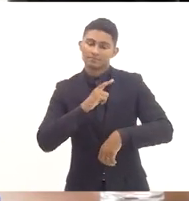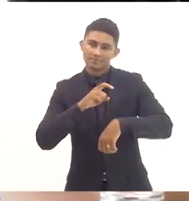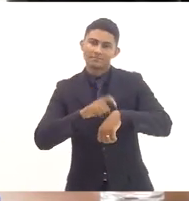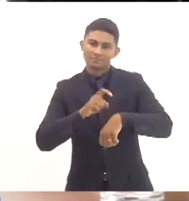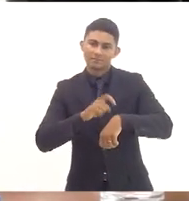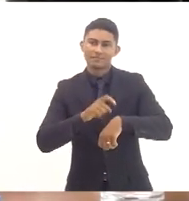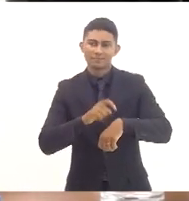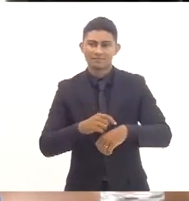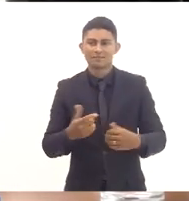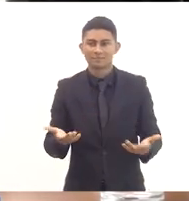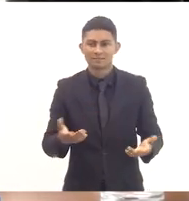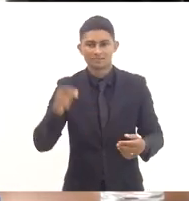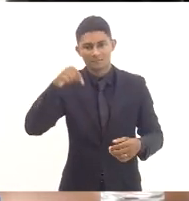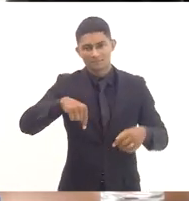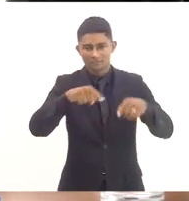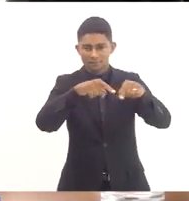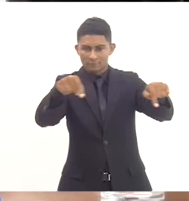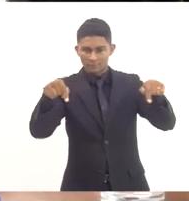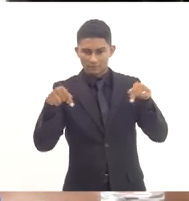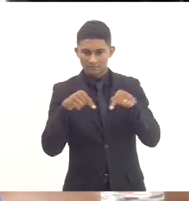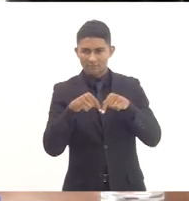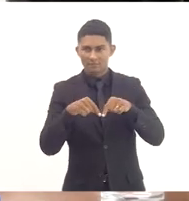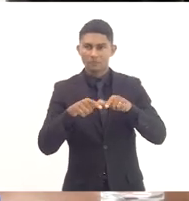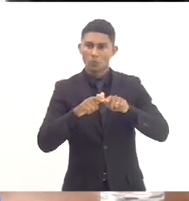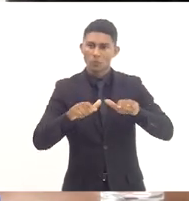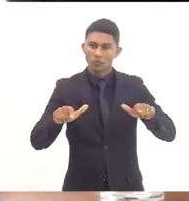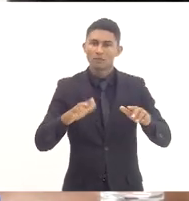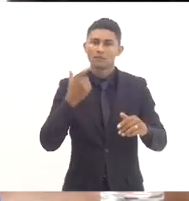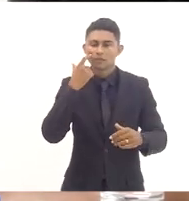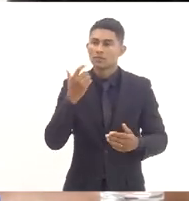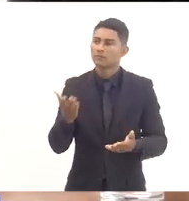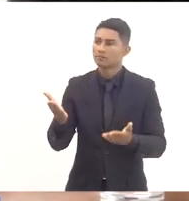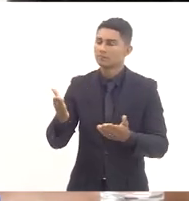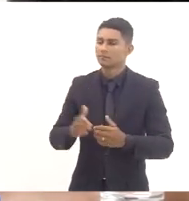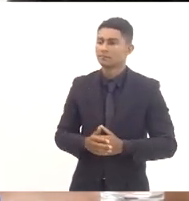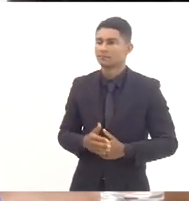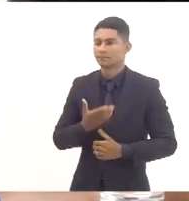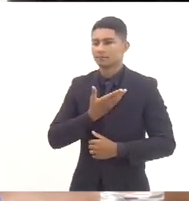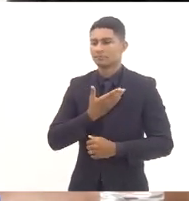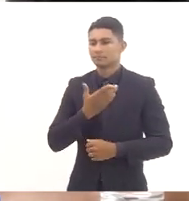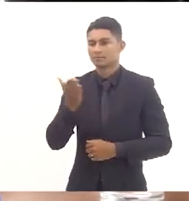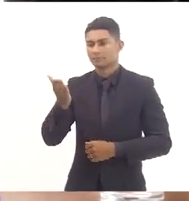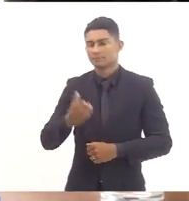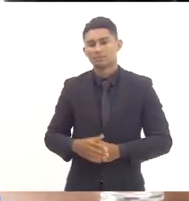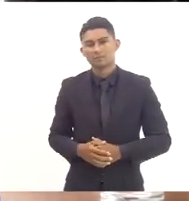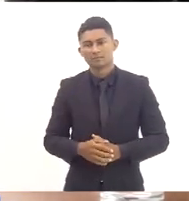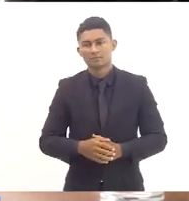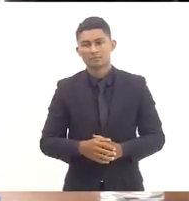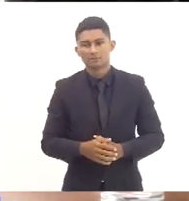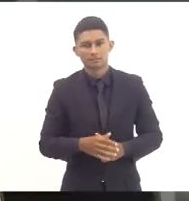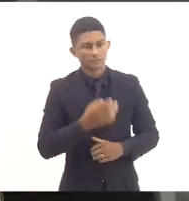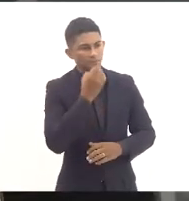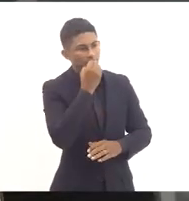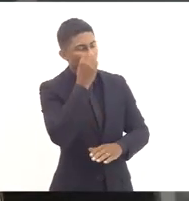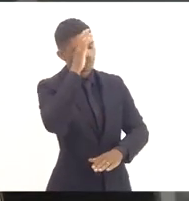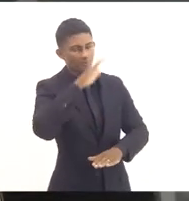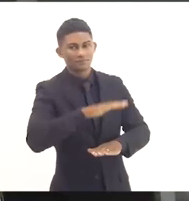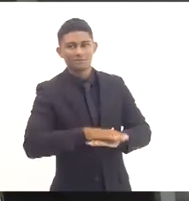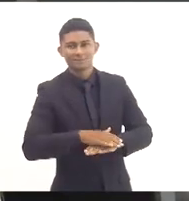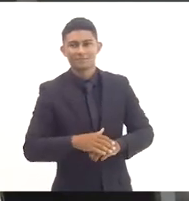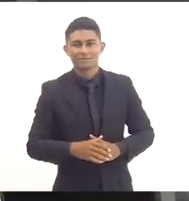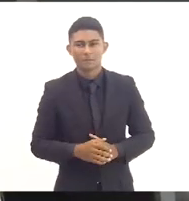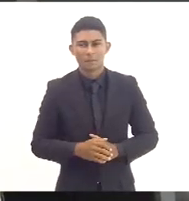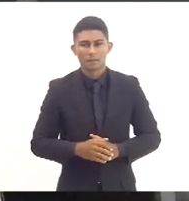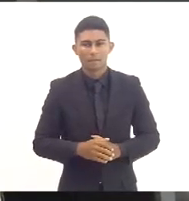entregar o salão né mas vamos abrir uma exceção para nossa amiga lá Boa tarde